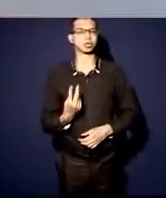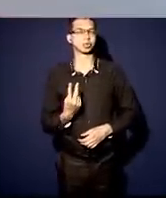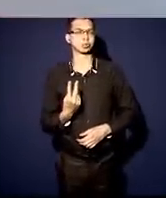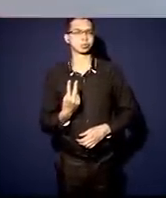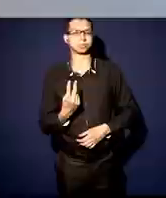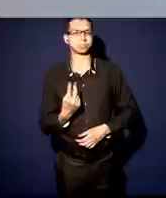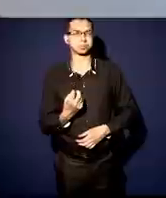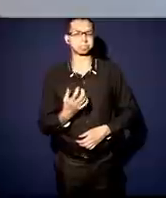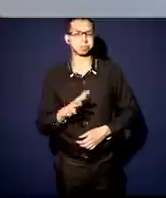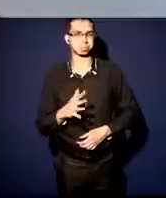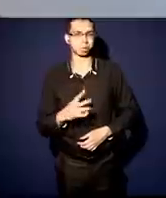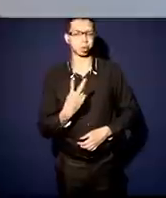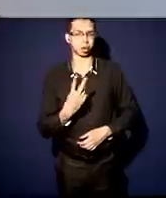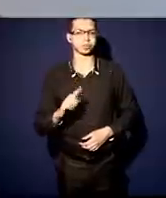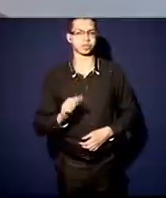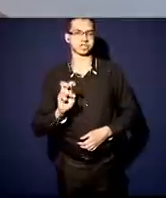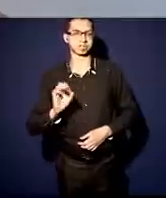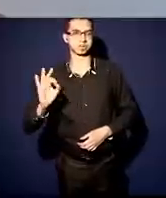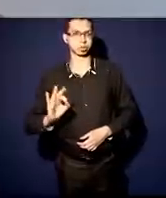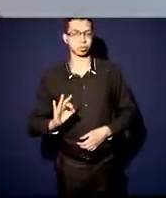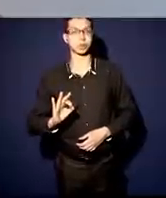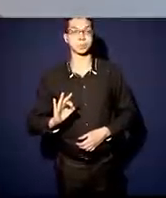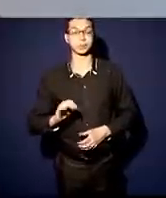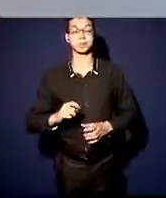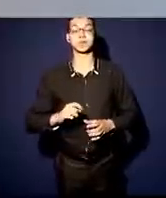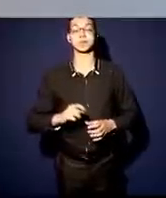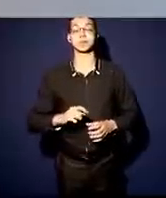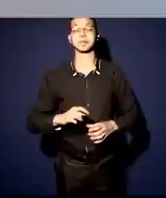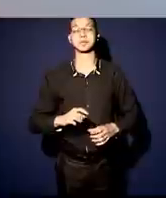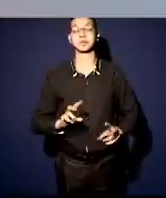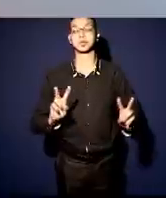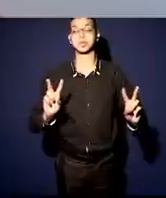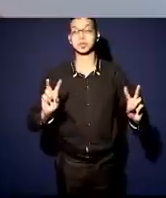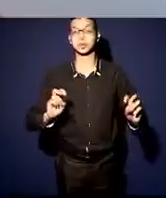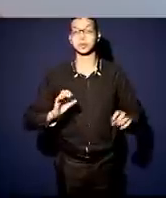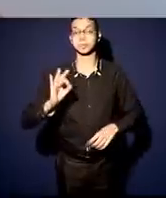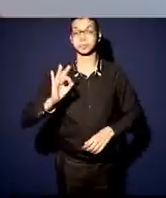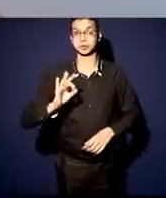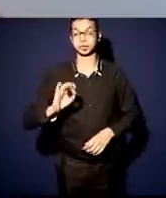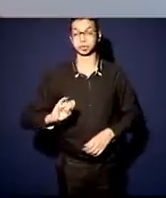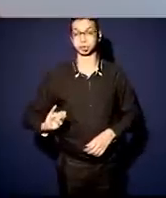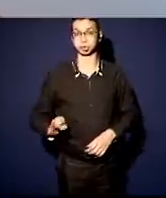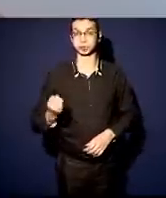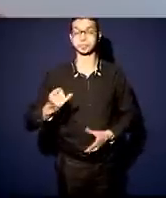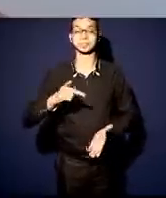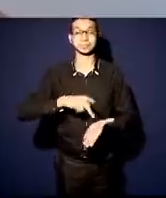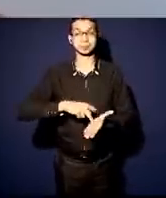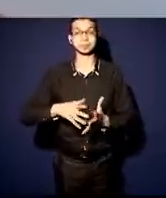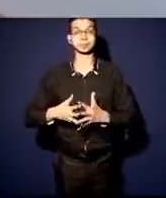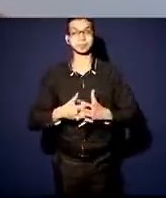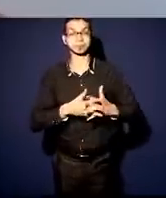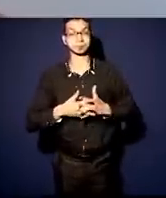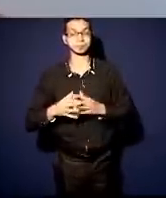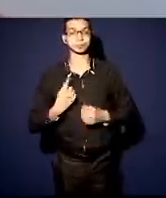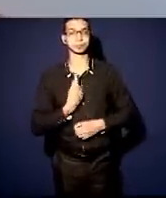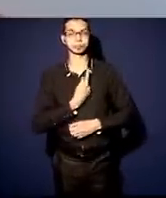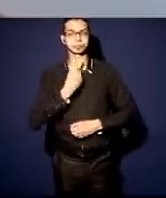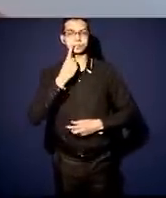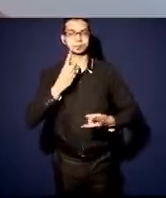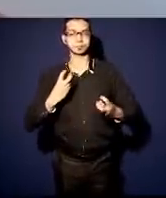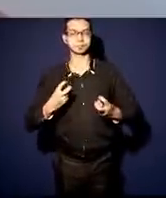2,5, a nossa visão lá é que a taxa de juros real nos Estados Unidos está em 1%, a